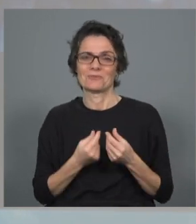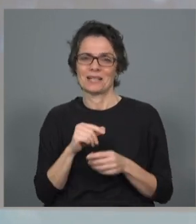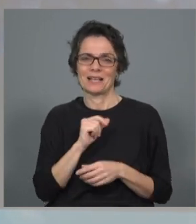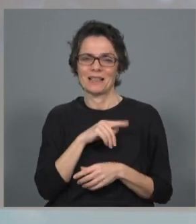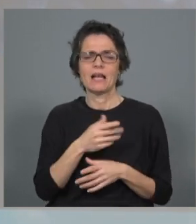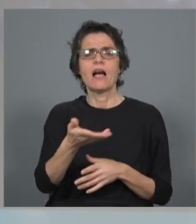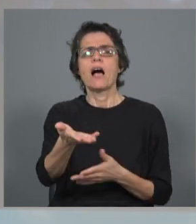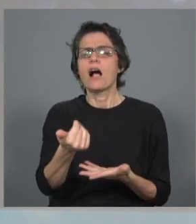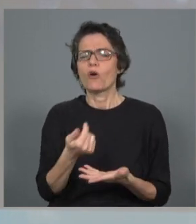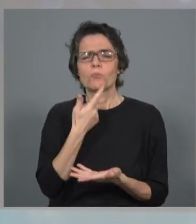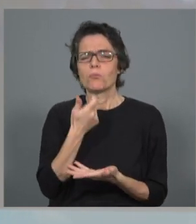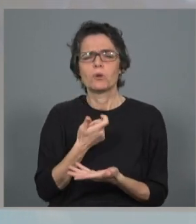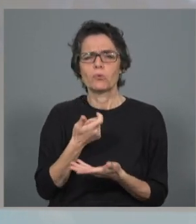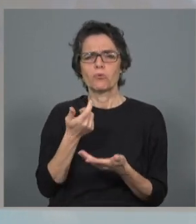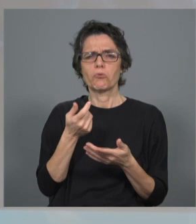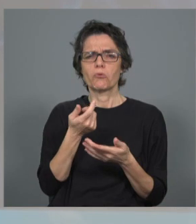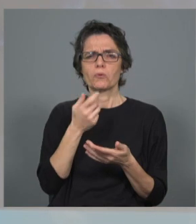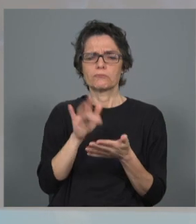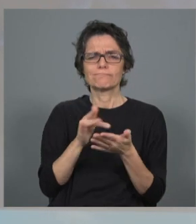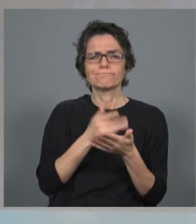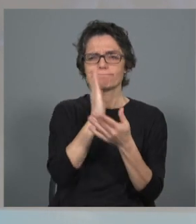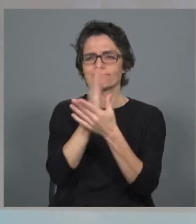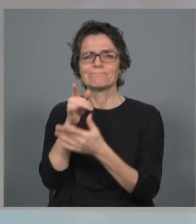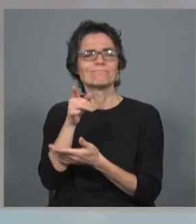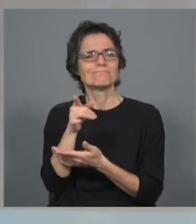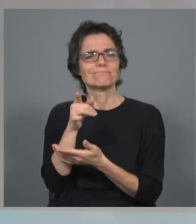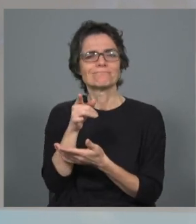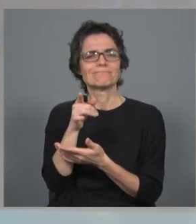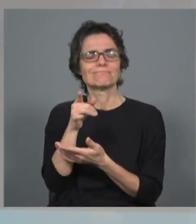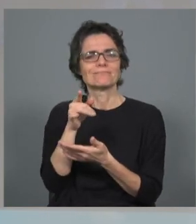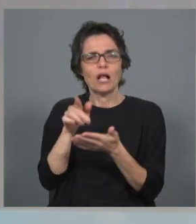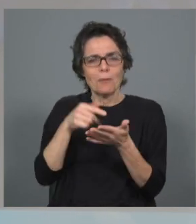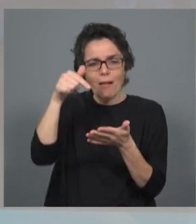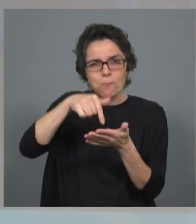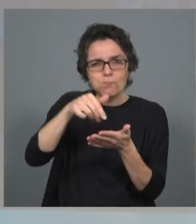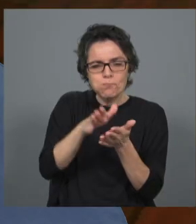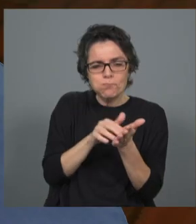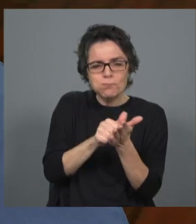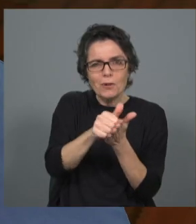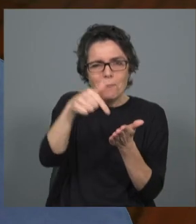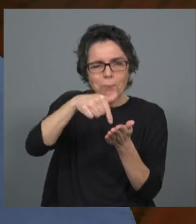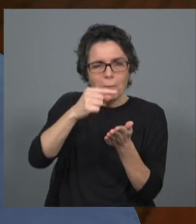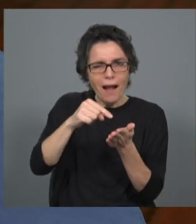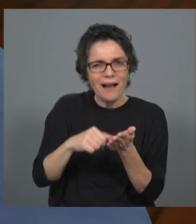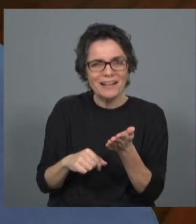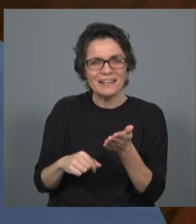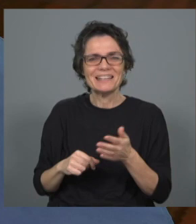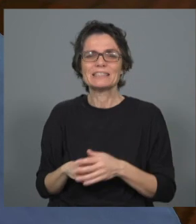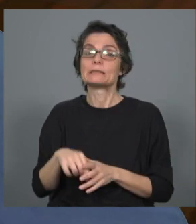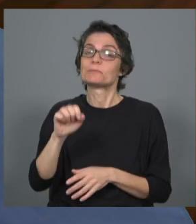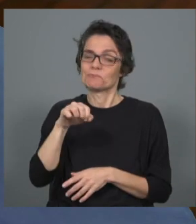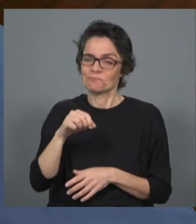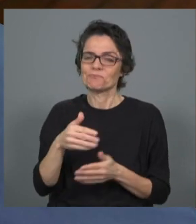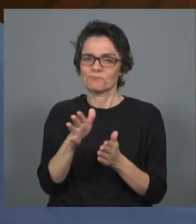biblioteca é essa que está contida dentro de um livro, que é a Bíblia? É a biblioteca da experiência